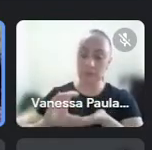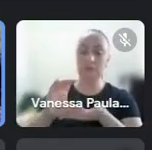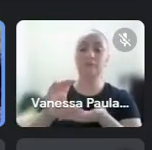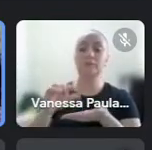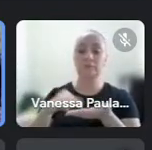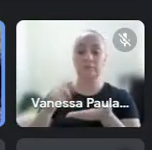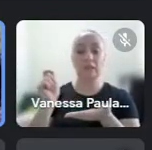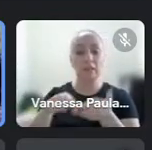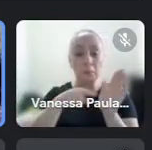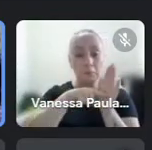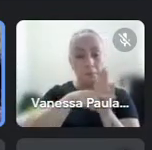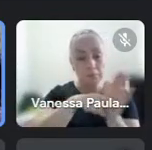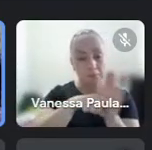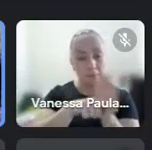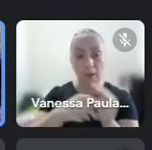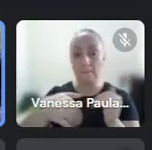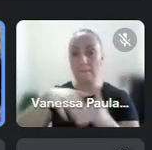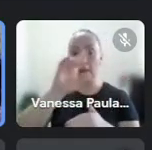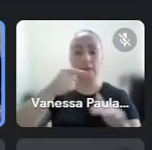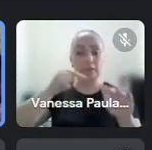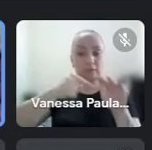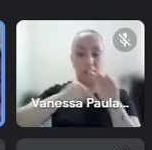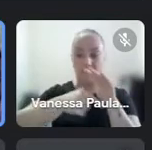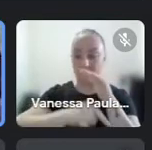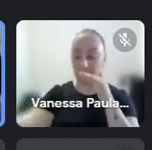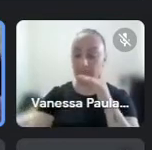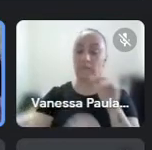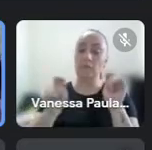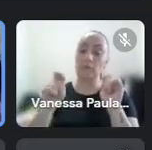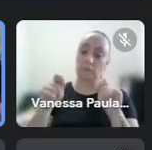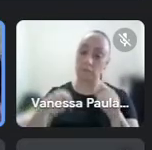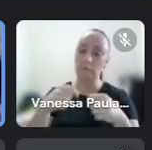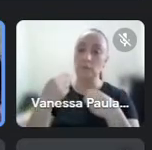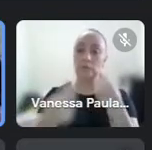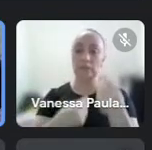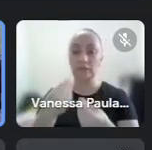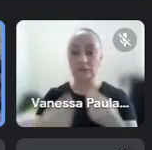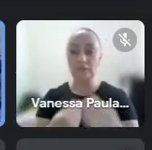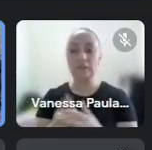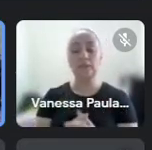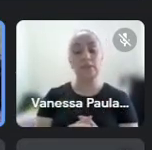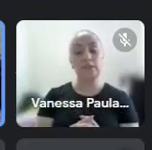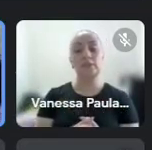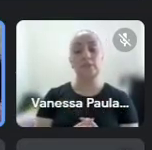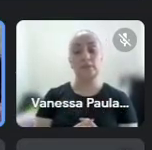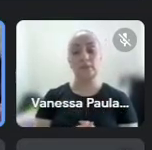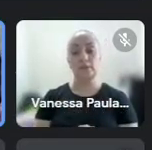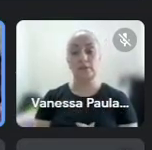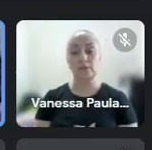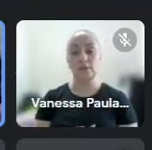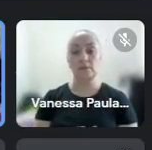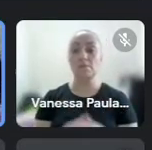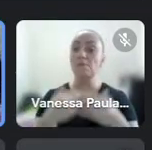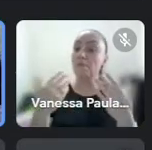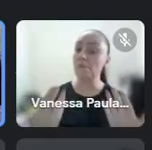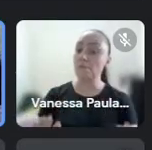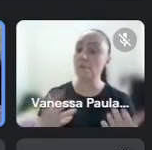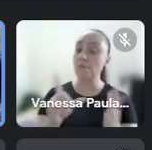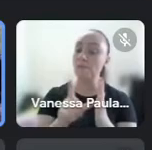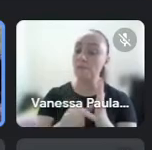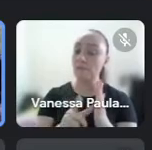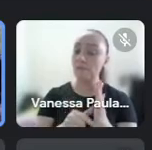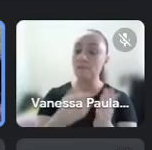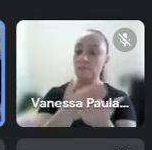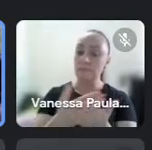essa investigação um pouco mais com afinco, né, com um pouco mais de aprofundamento. Então, a gente passou a